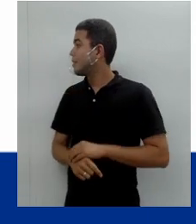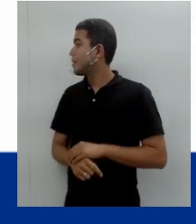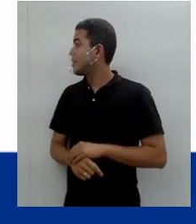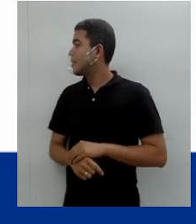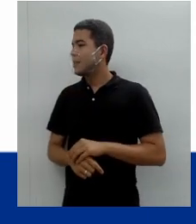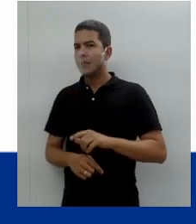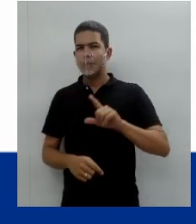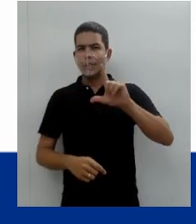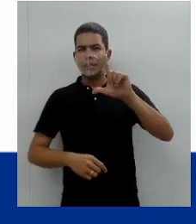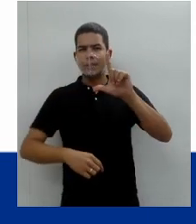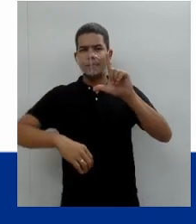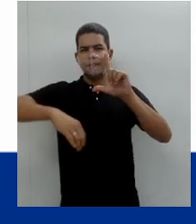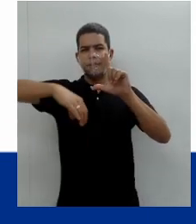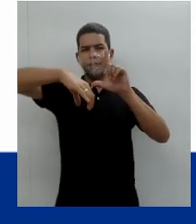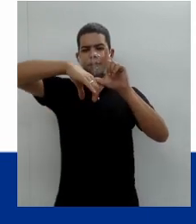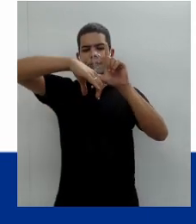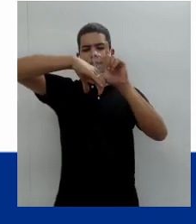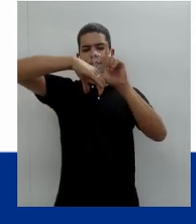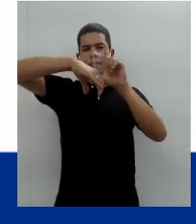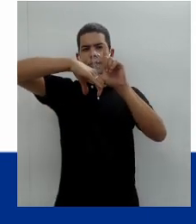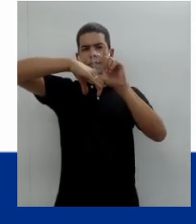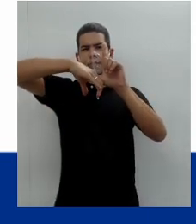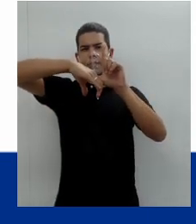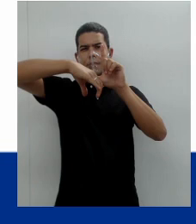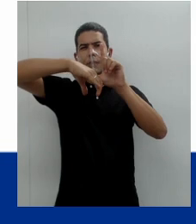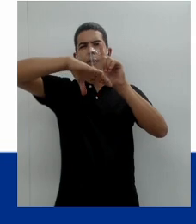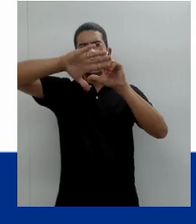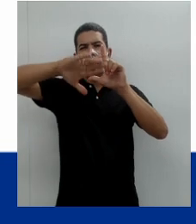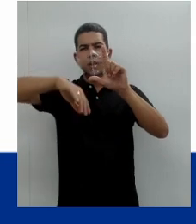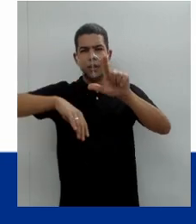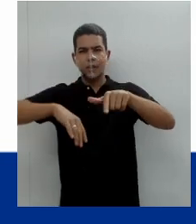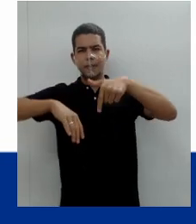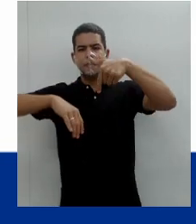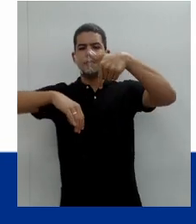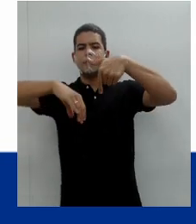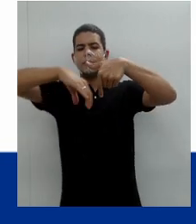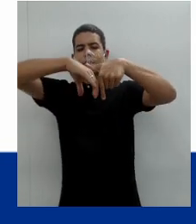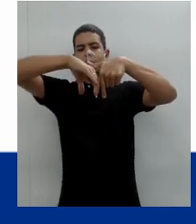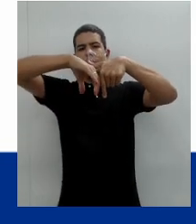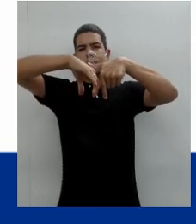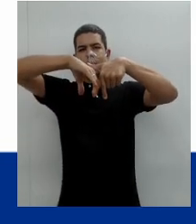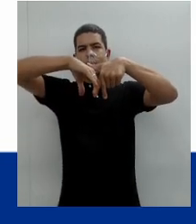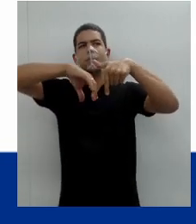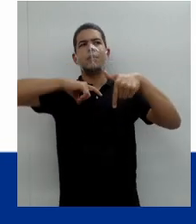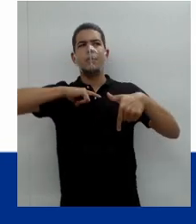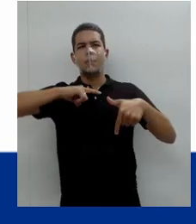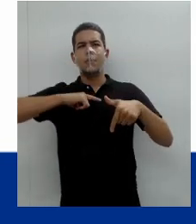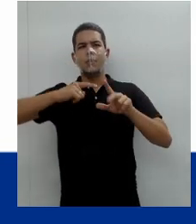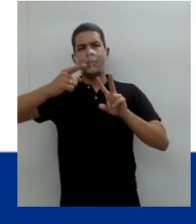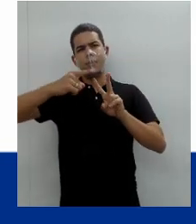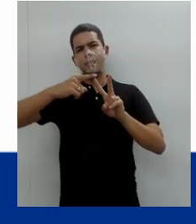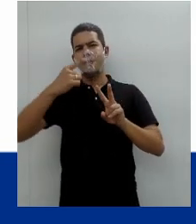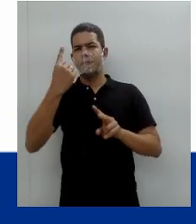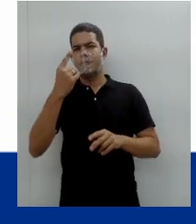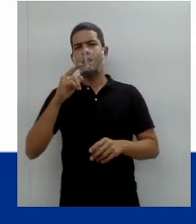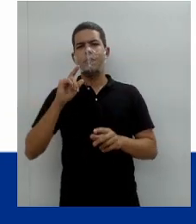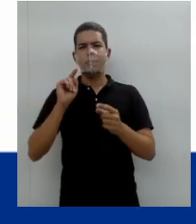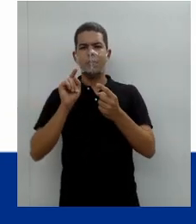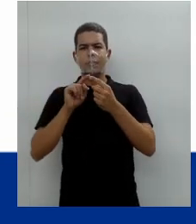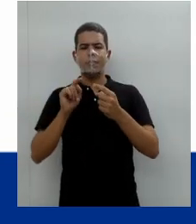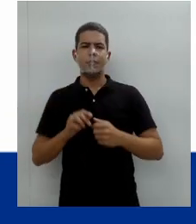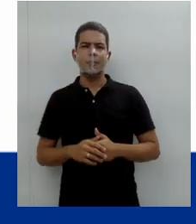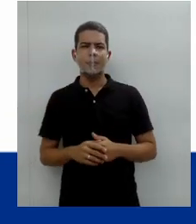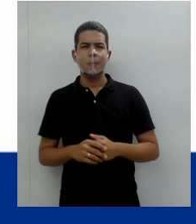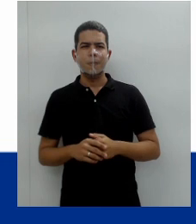baixo, mas o ponto de intersecção é apenas esse aqui, ou seja, tem a única raiz apresentando o toque, a